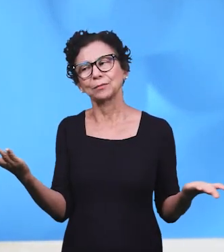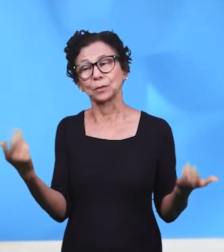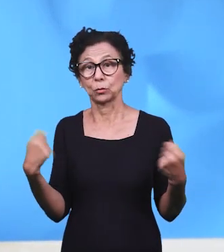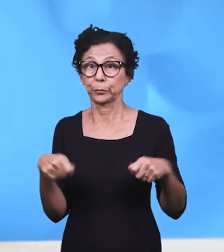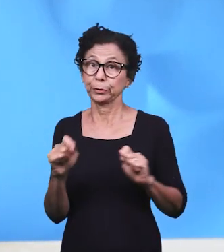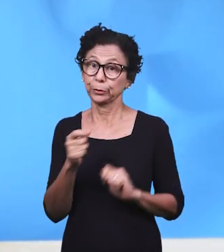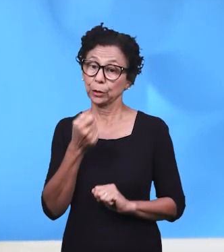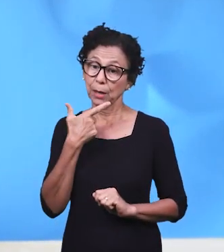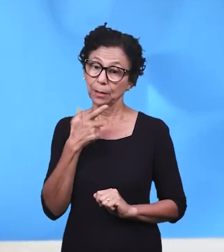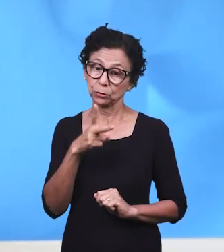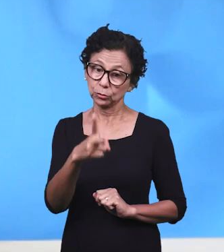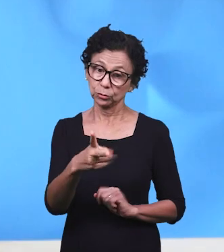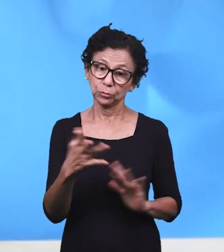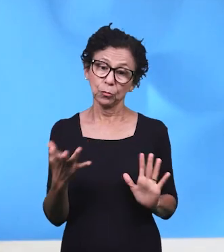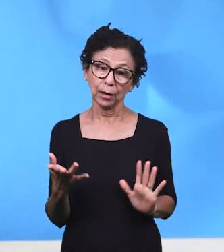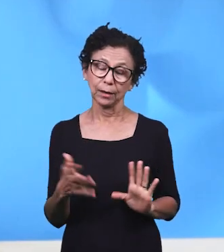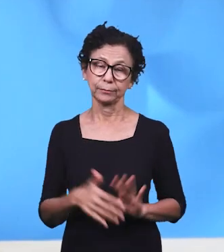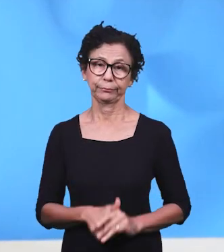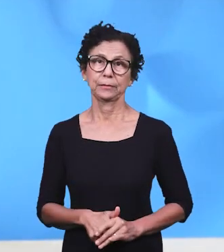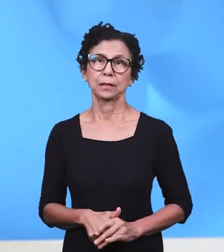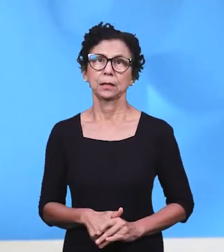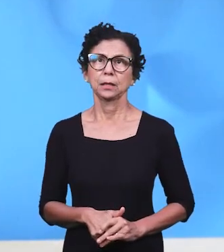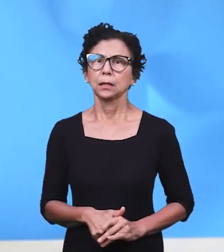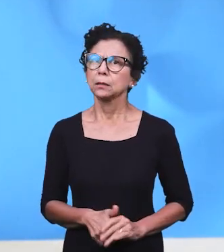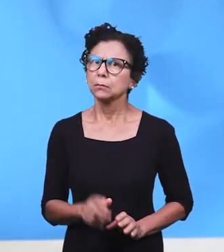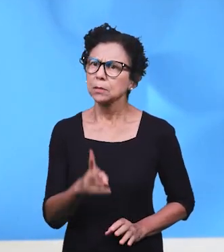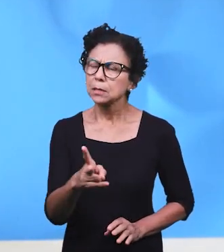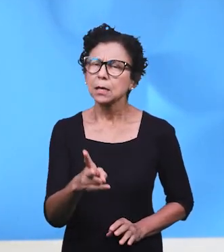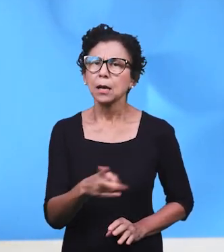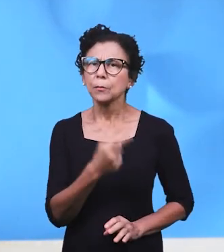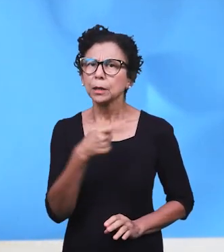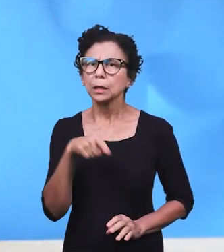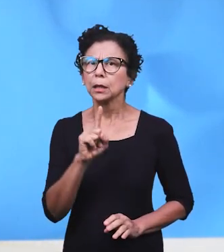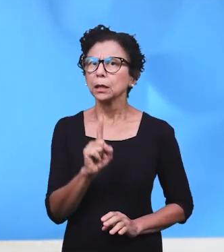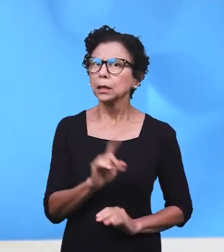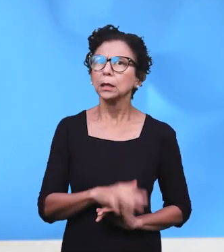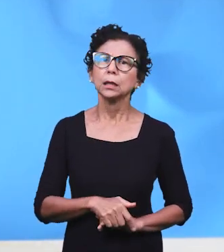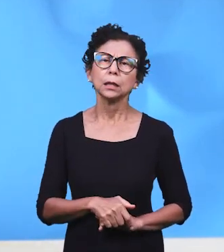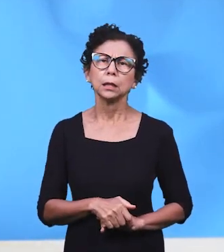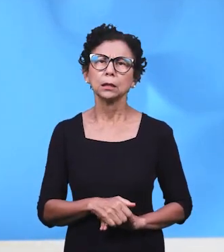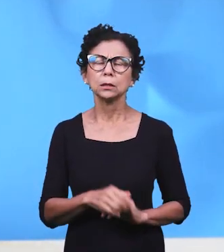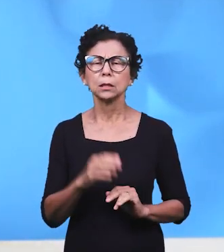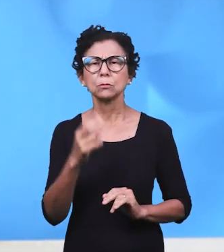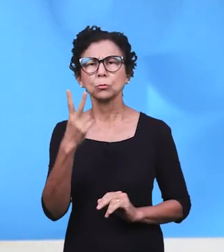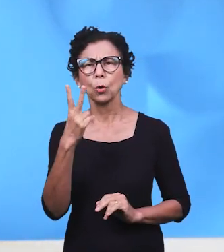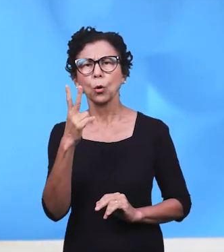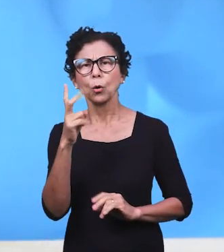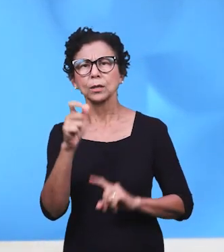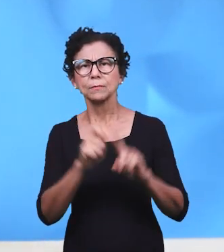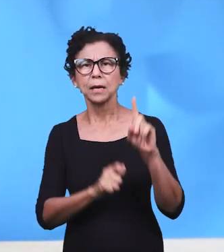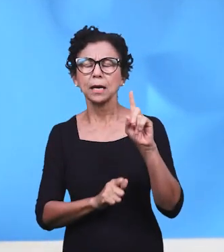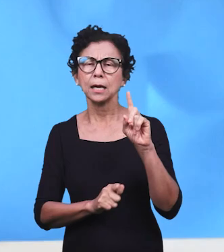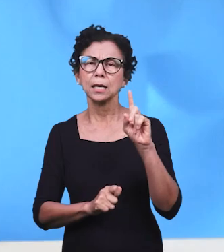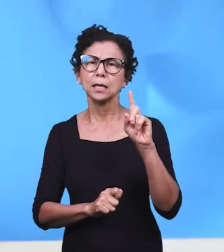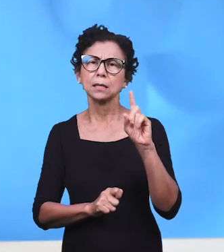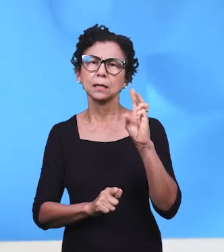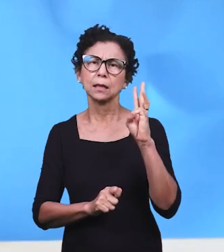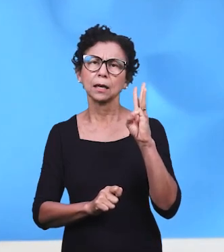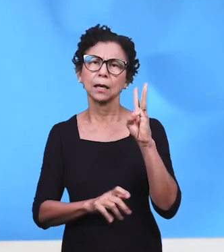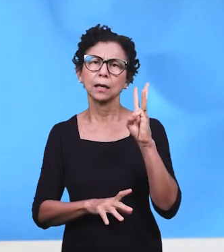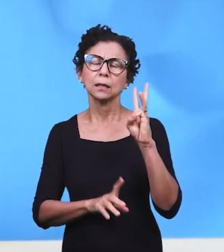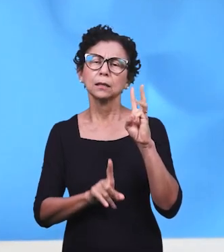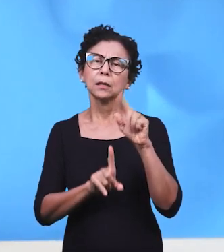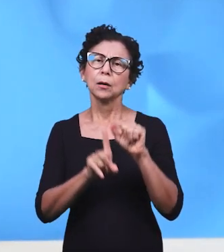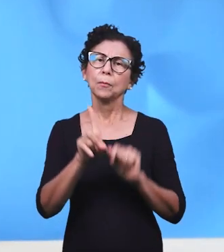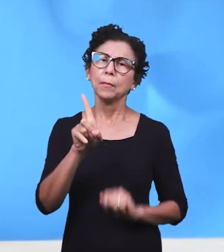tomar o remédio. Então, a gente tem que estar constantemente mais ao dentista, 2 em 2 meses, 1 em 1 mês. Tem muitos pacientes